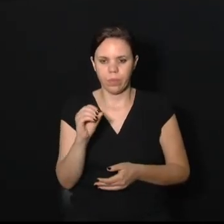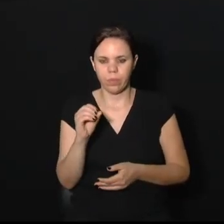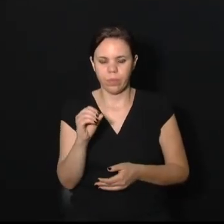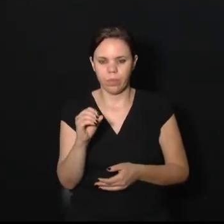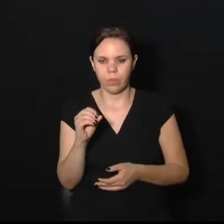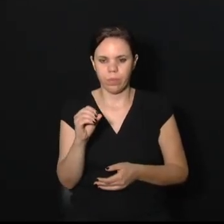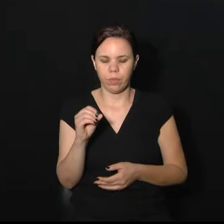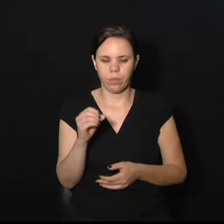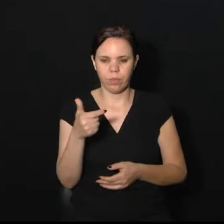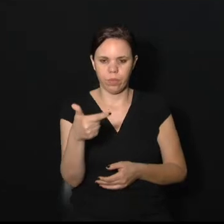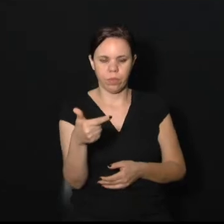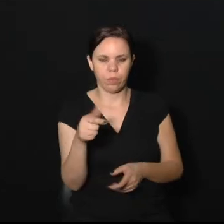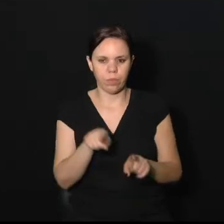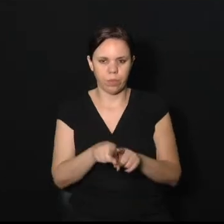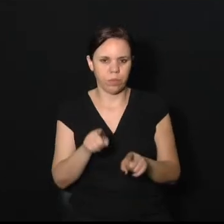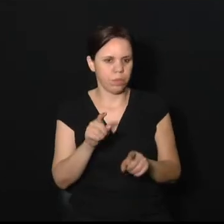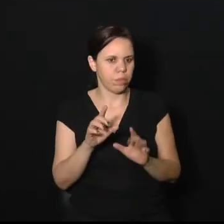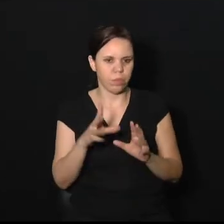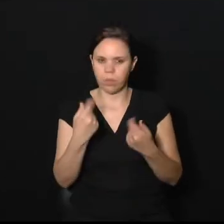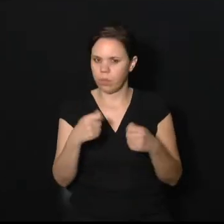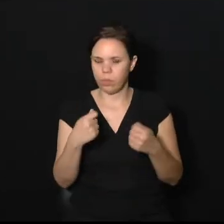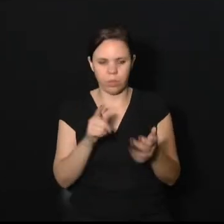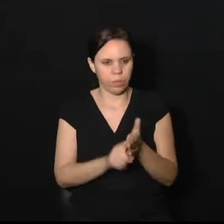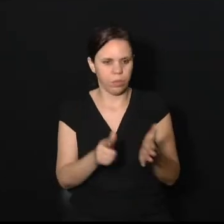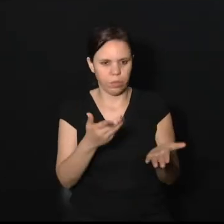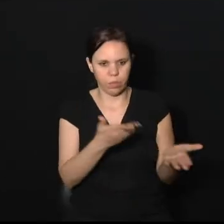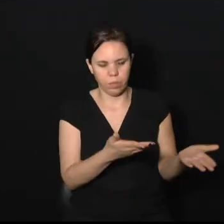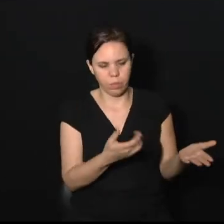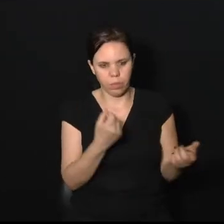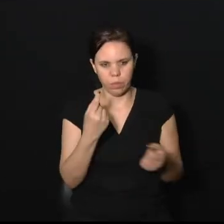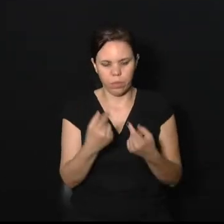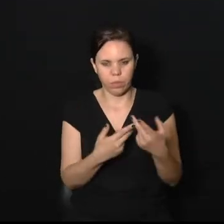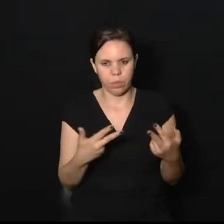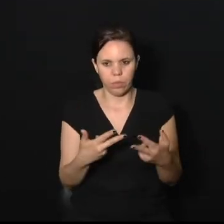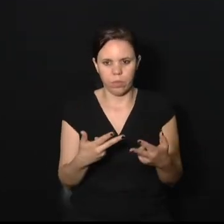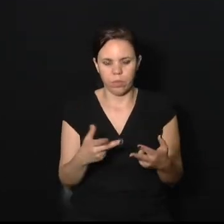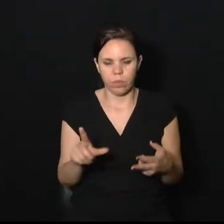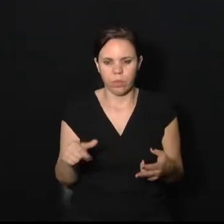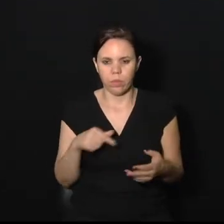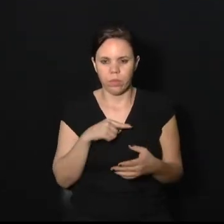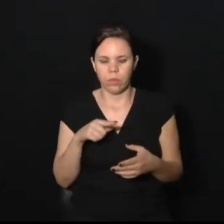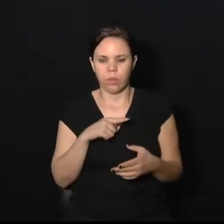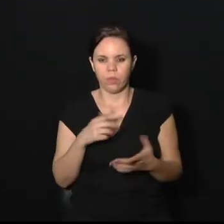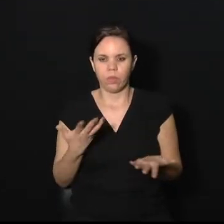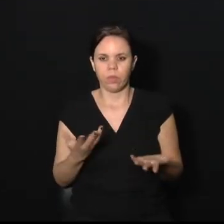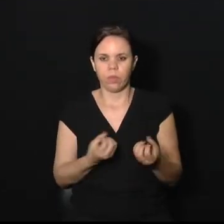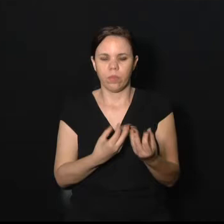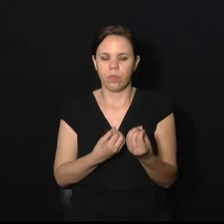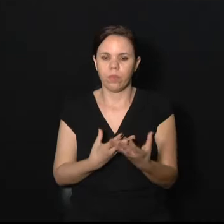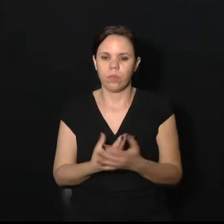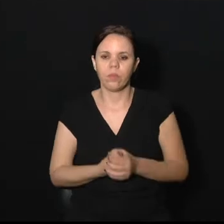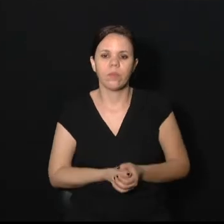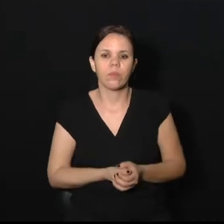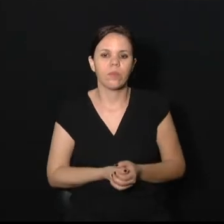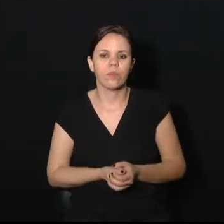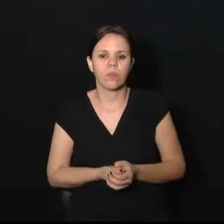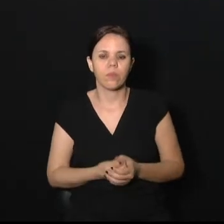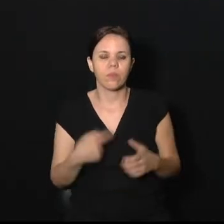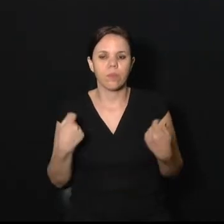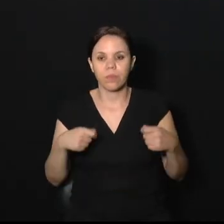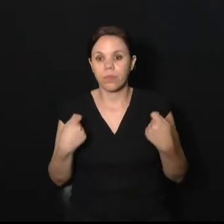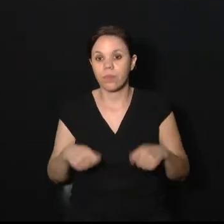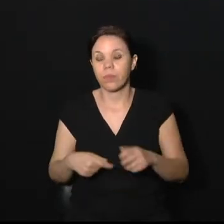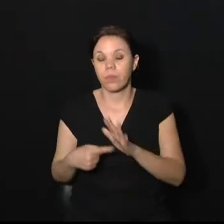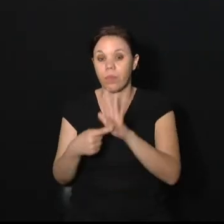por todas. Tem lixeira ali que não precisaria ser limpa. Então, ali, a rota é definida pelo sensor, pela informação do sensor. Eu preciso passar